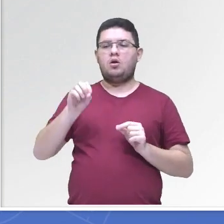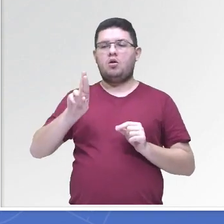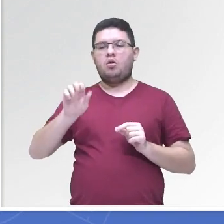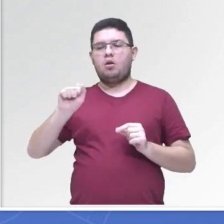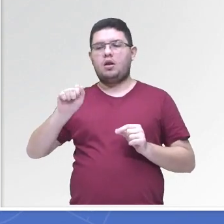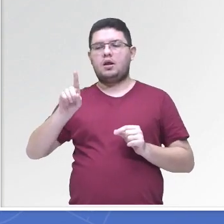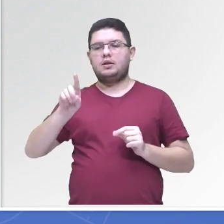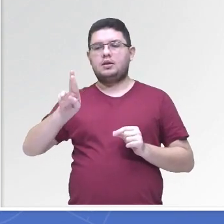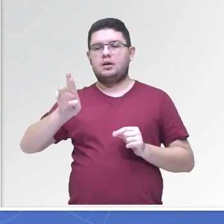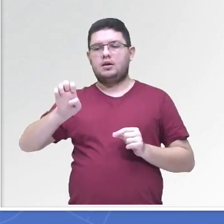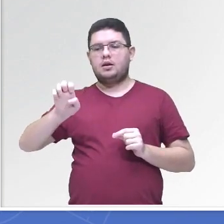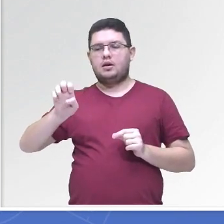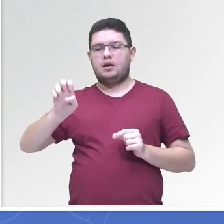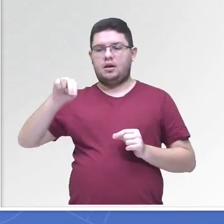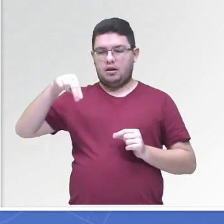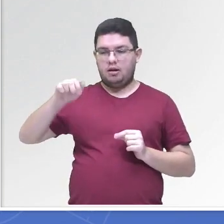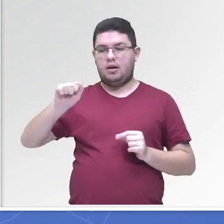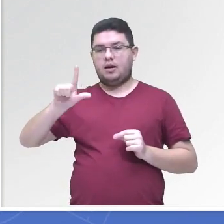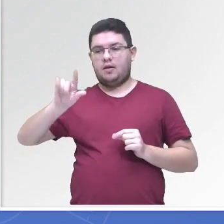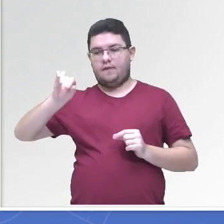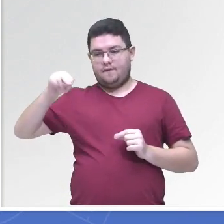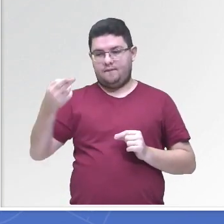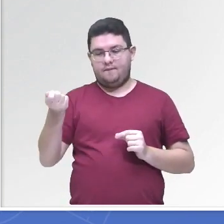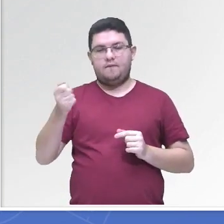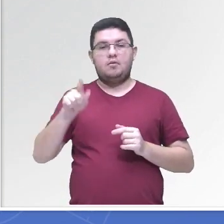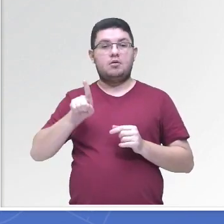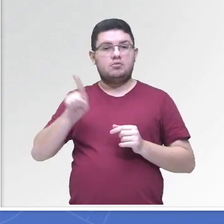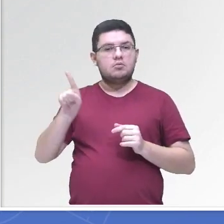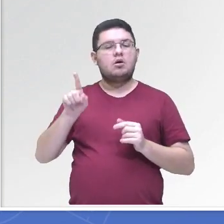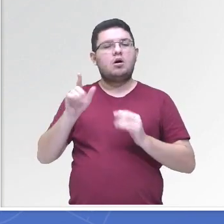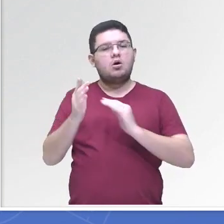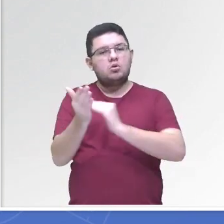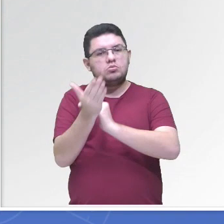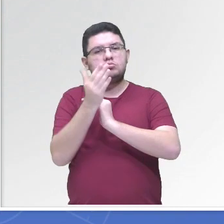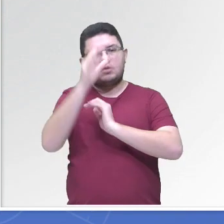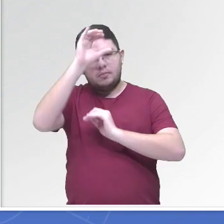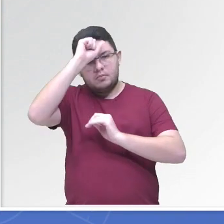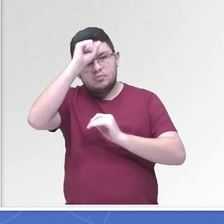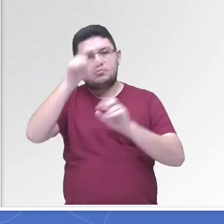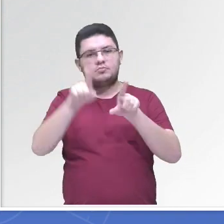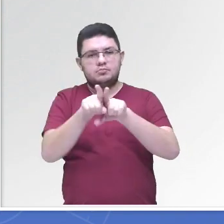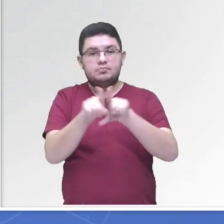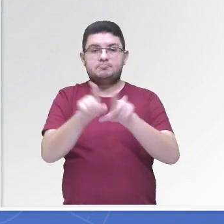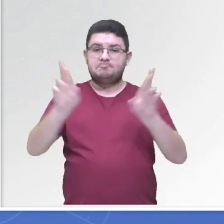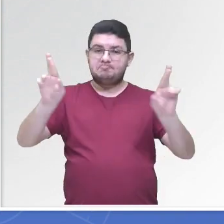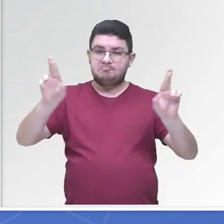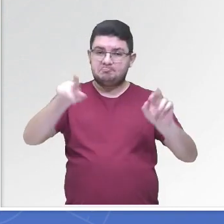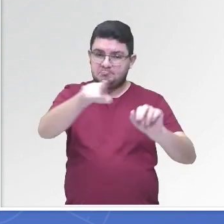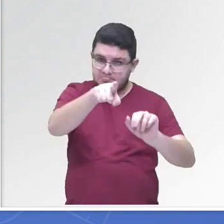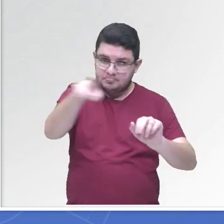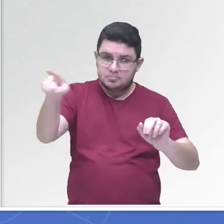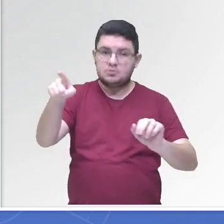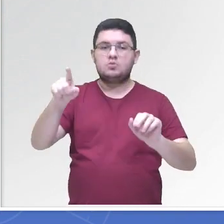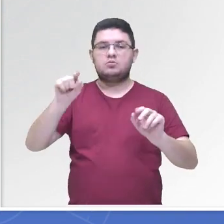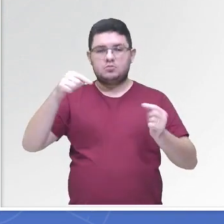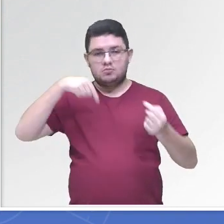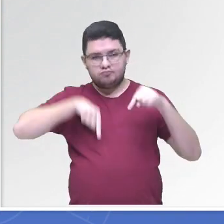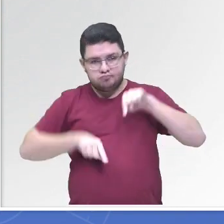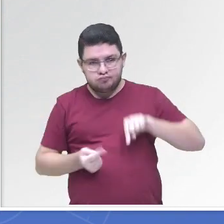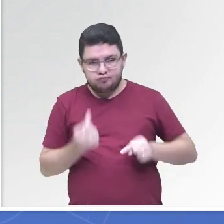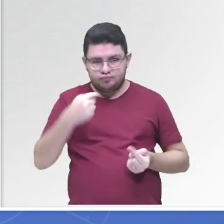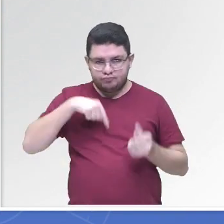alerta. A noradrenalina ajuda, por exemplo, facilita na aprendizagem. Espero que vocês estejam aí carregados desse hormônio,